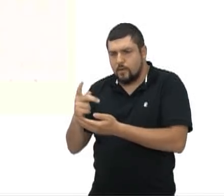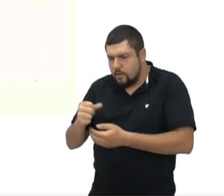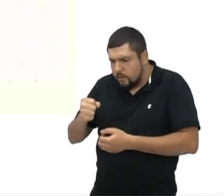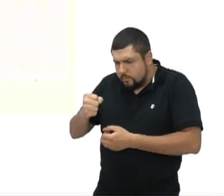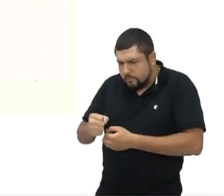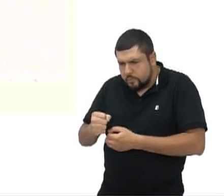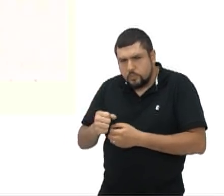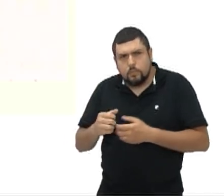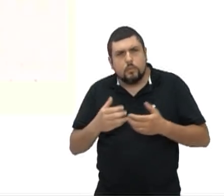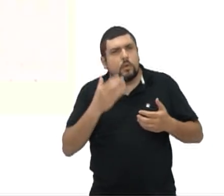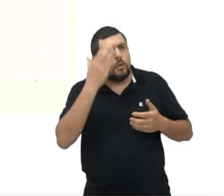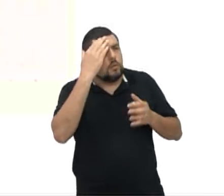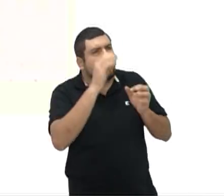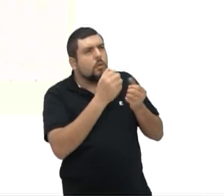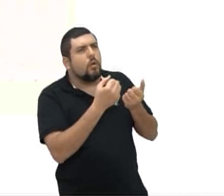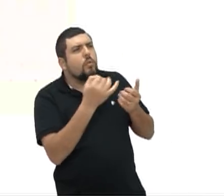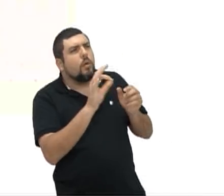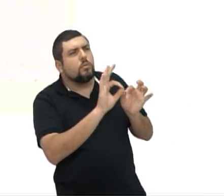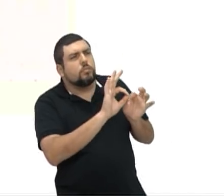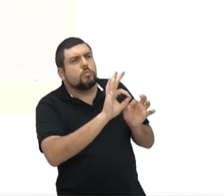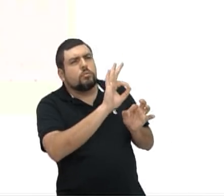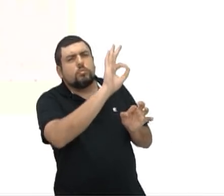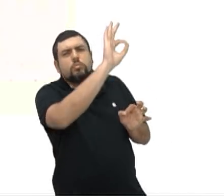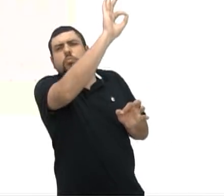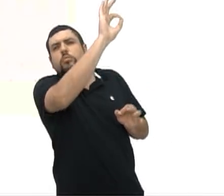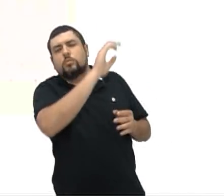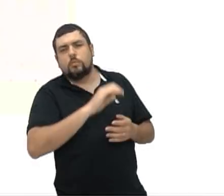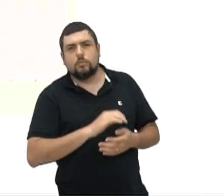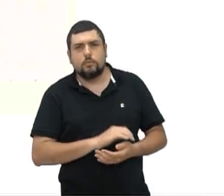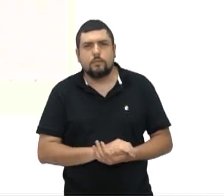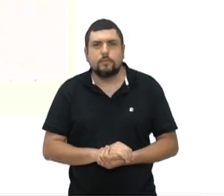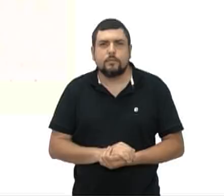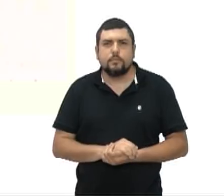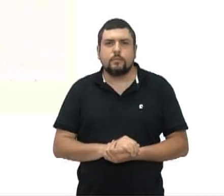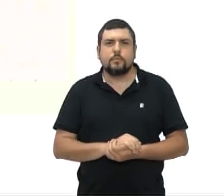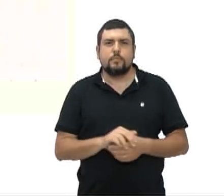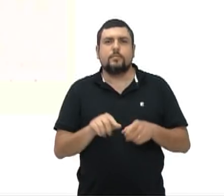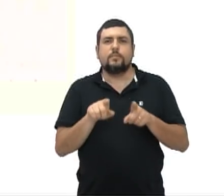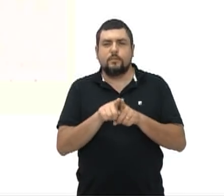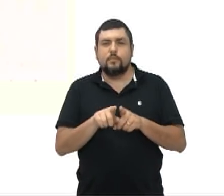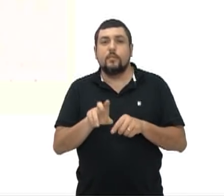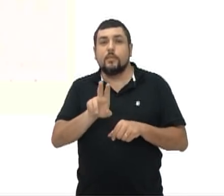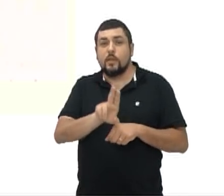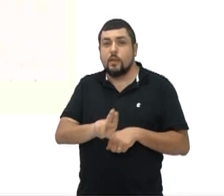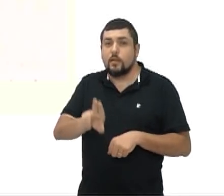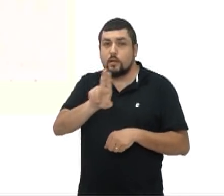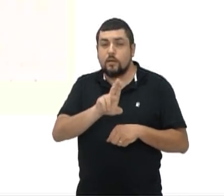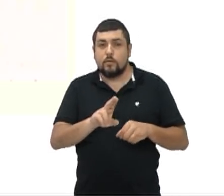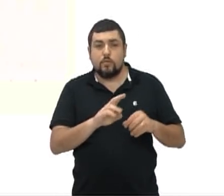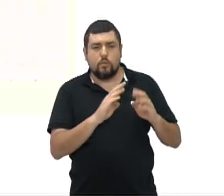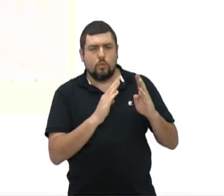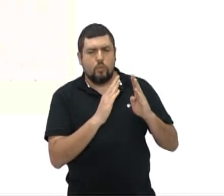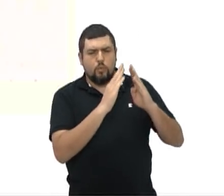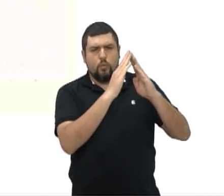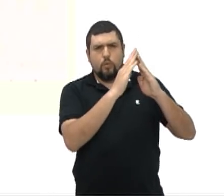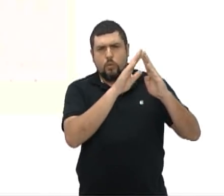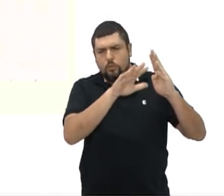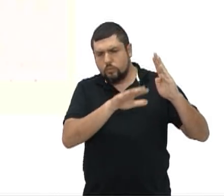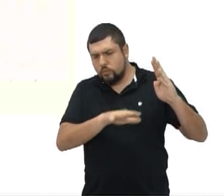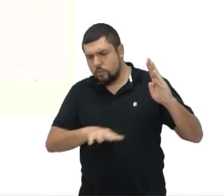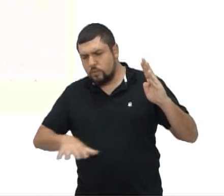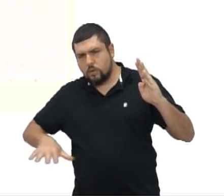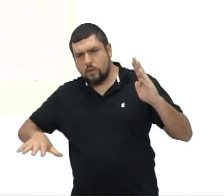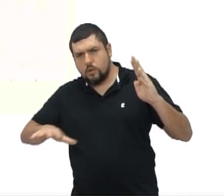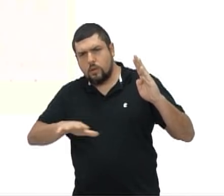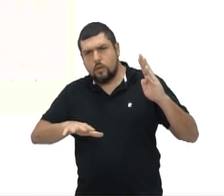pirâmide. Aqui também fica mais fácil visualizar, ele utiliza a sombra da pirâmide e o seu bastão